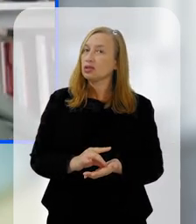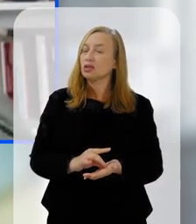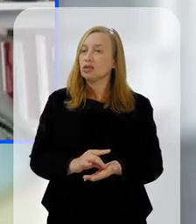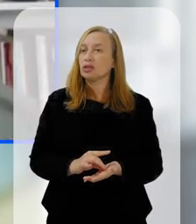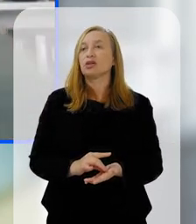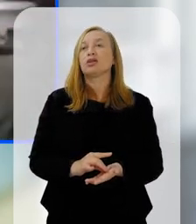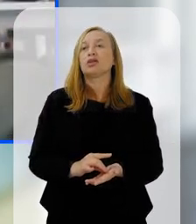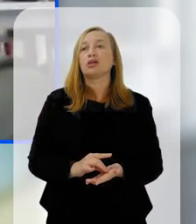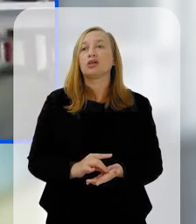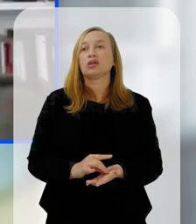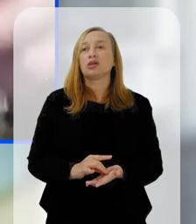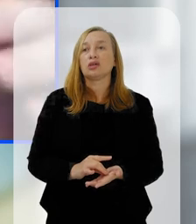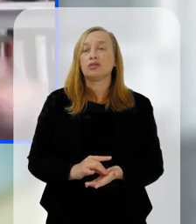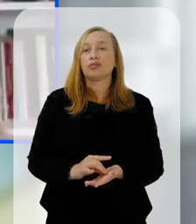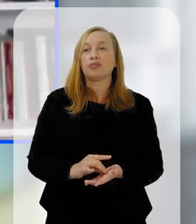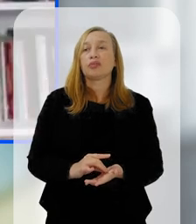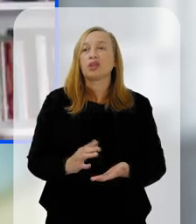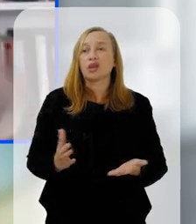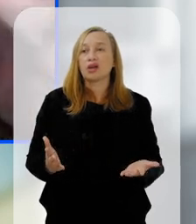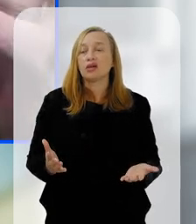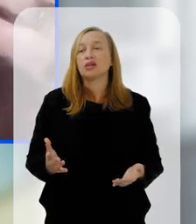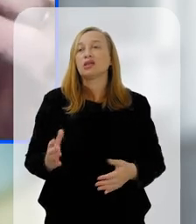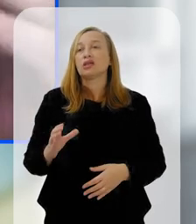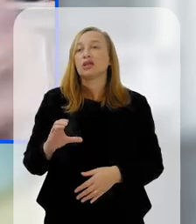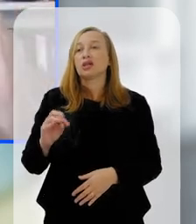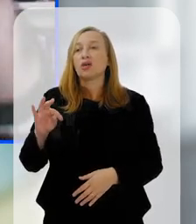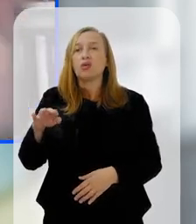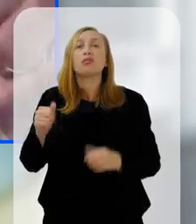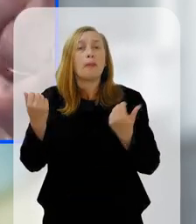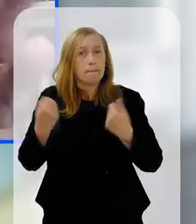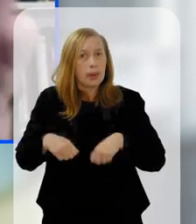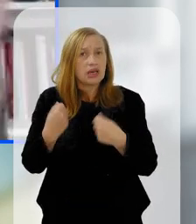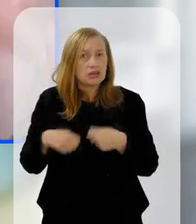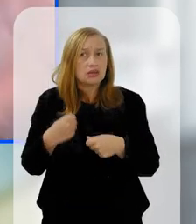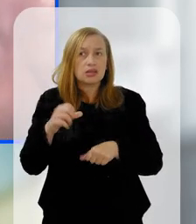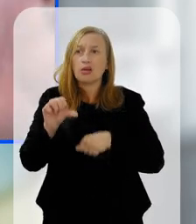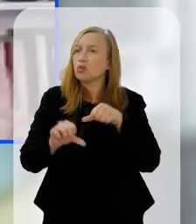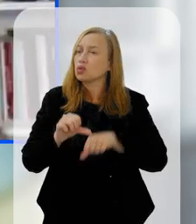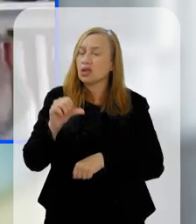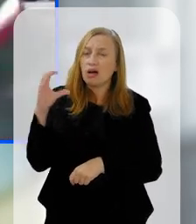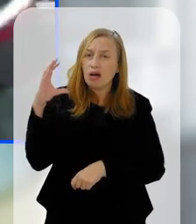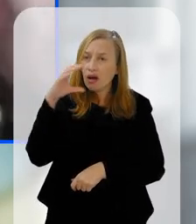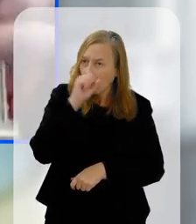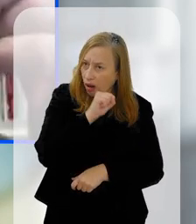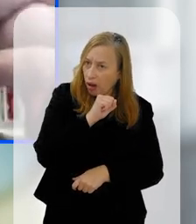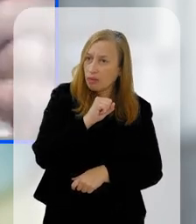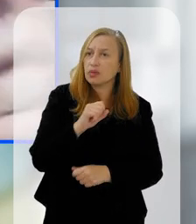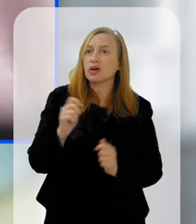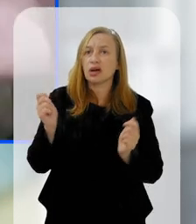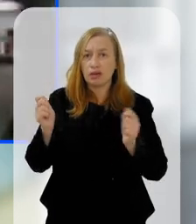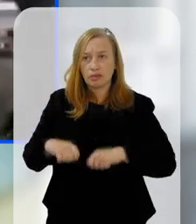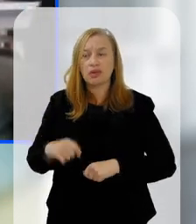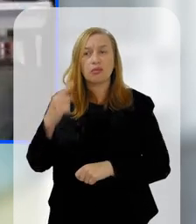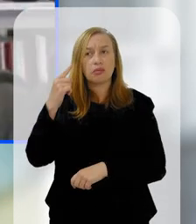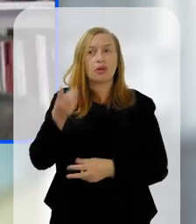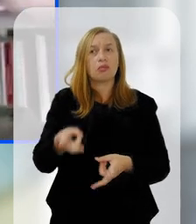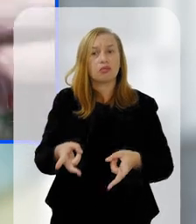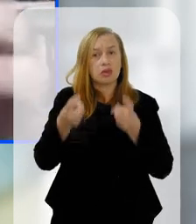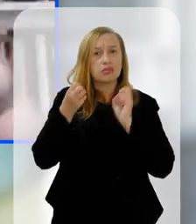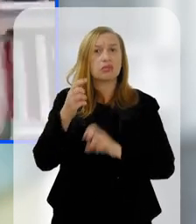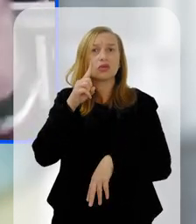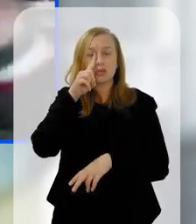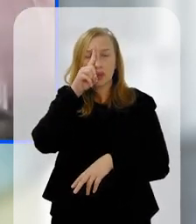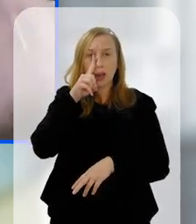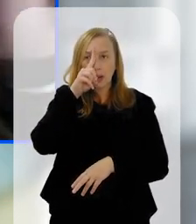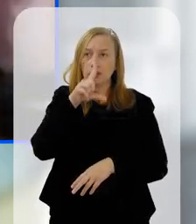de uma grande massa populacional e habitada, né, e edificada na costa, que precisa mudar